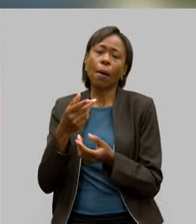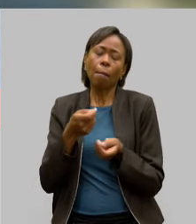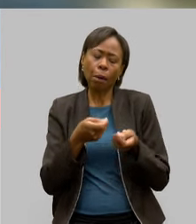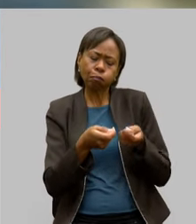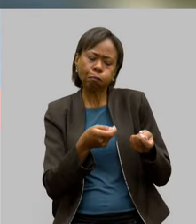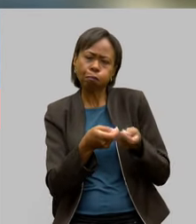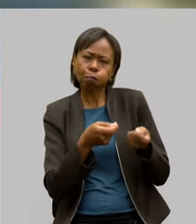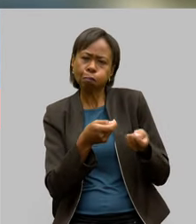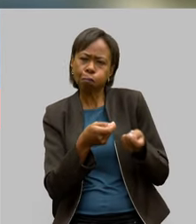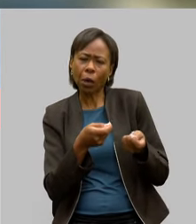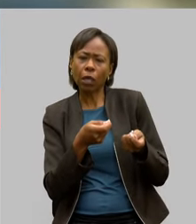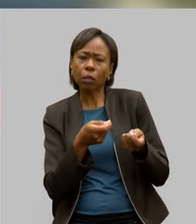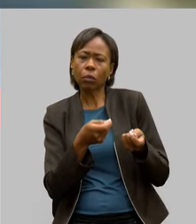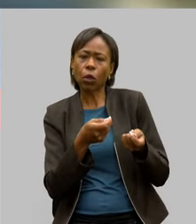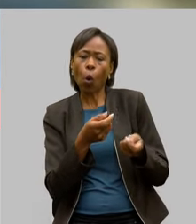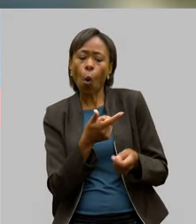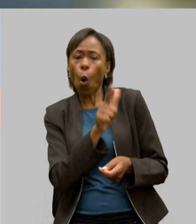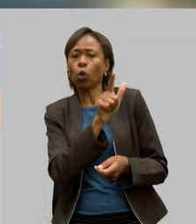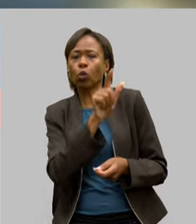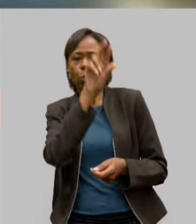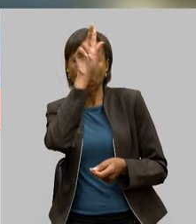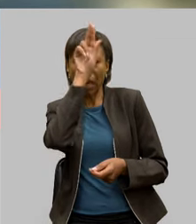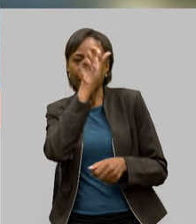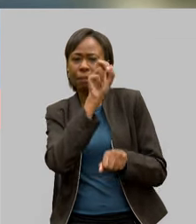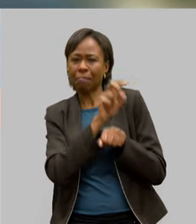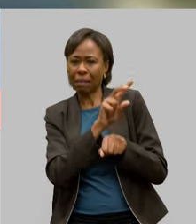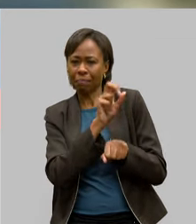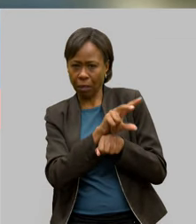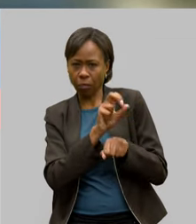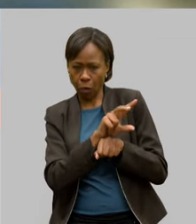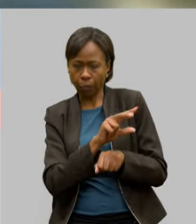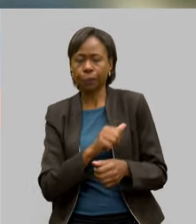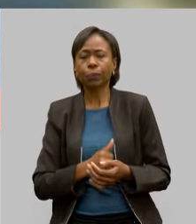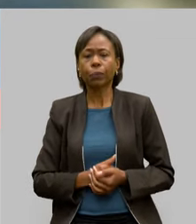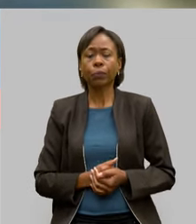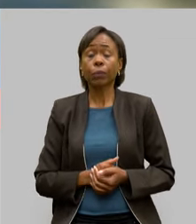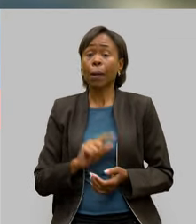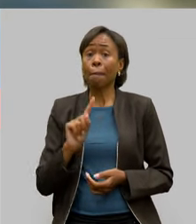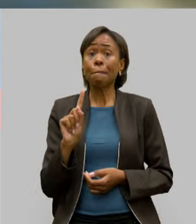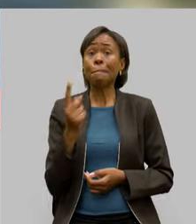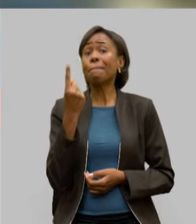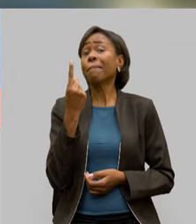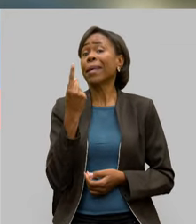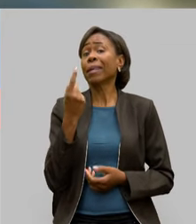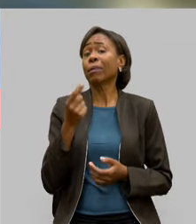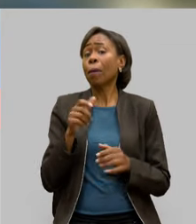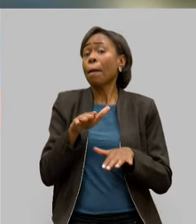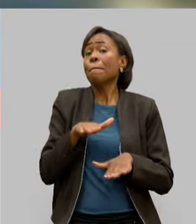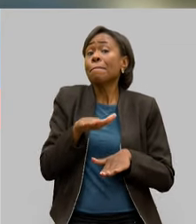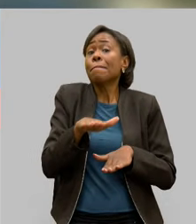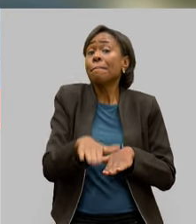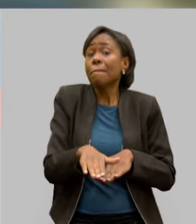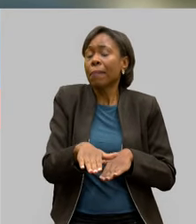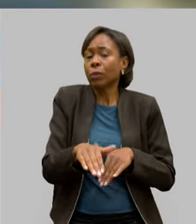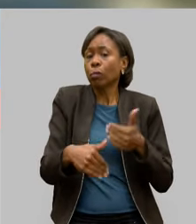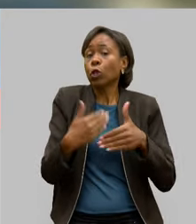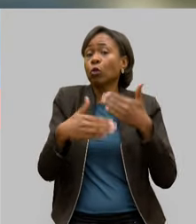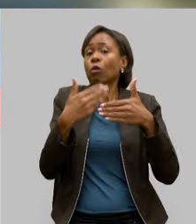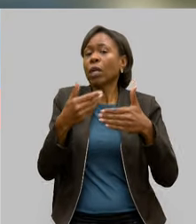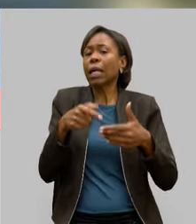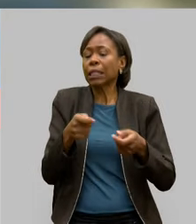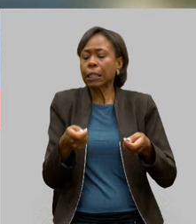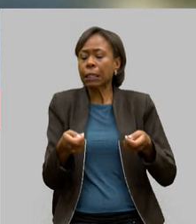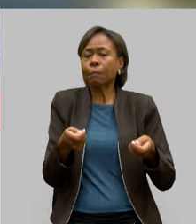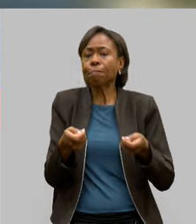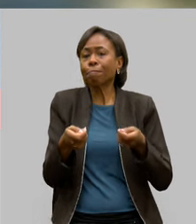insetos praga então primeiro passo pra gente conseguir desenvolver um sistema de controle biológico